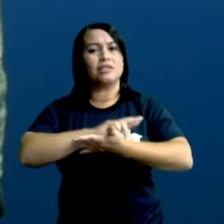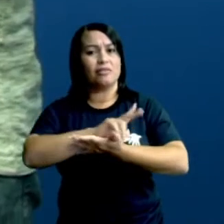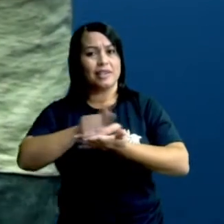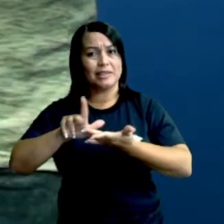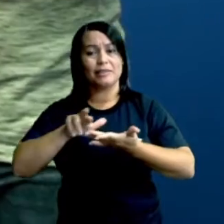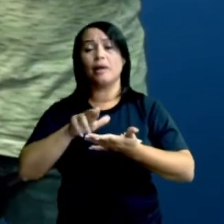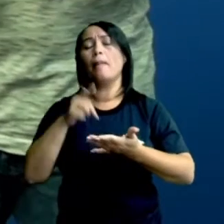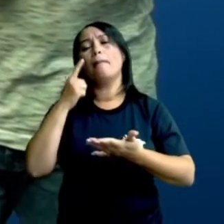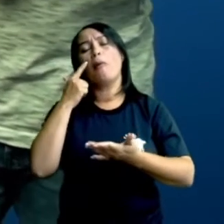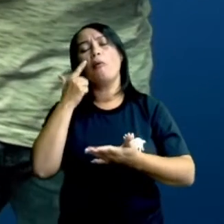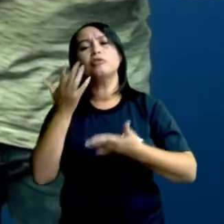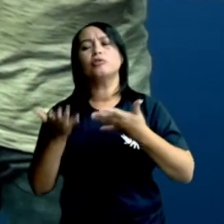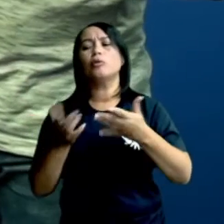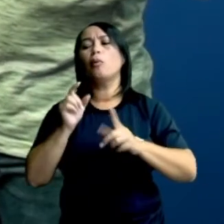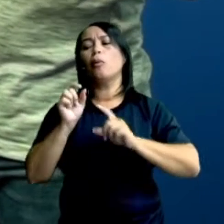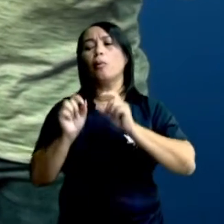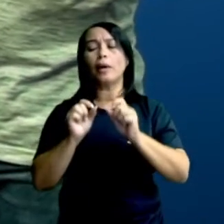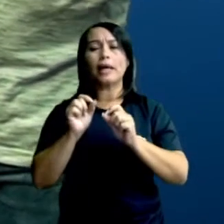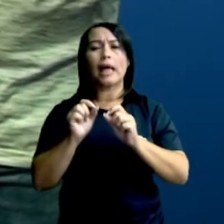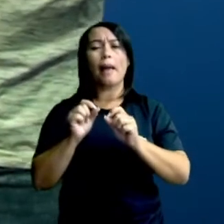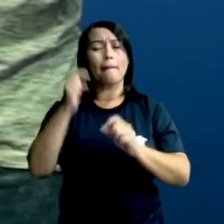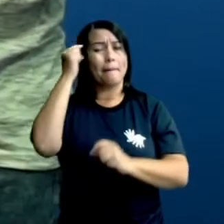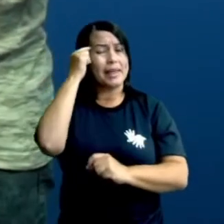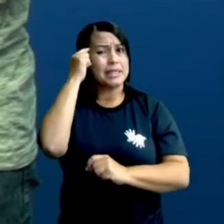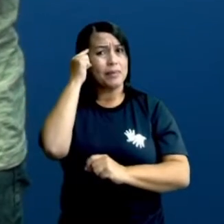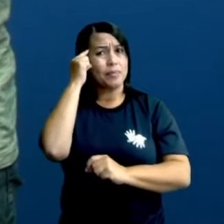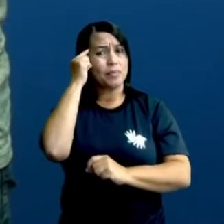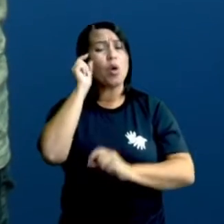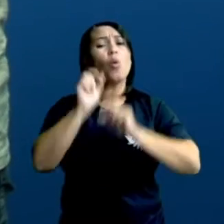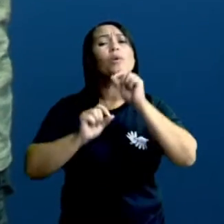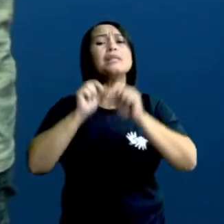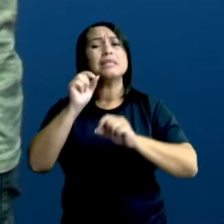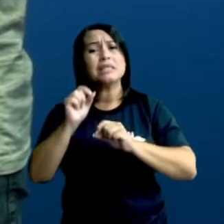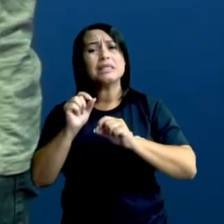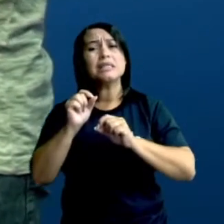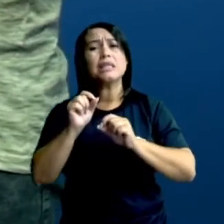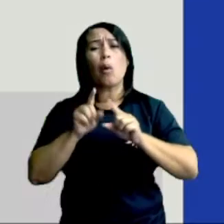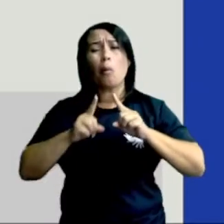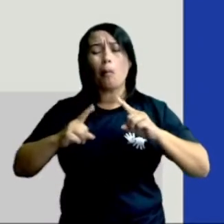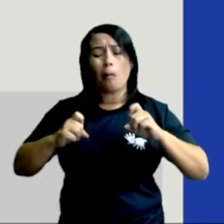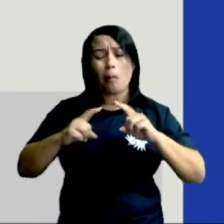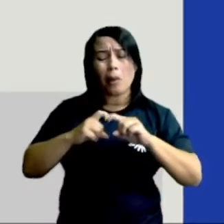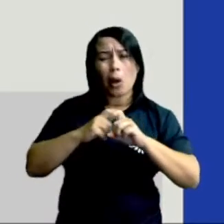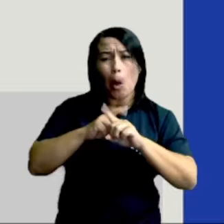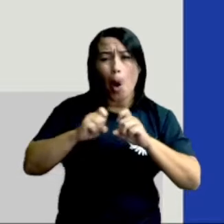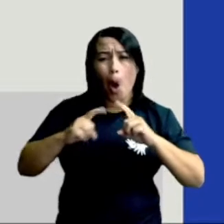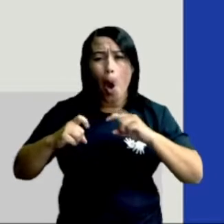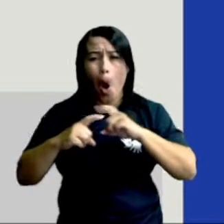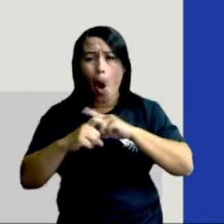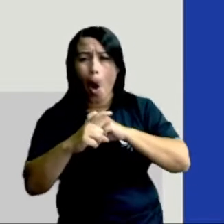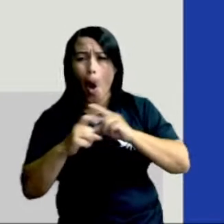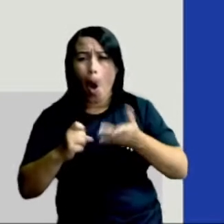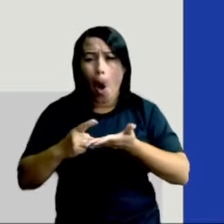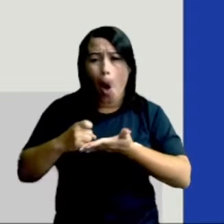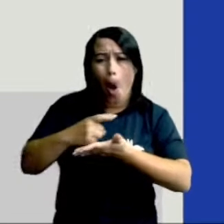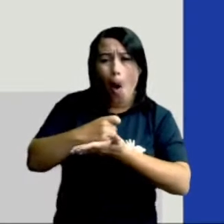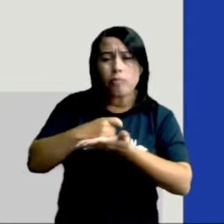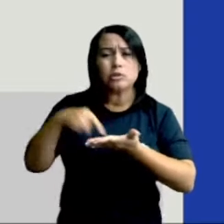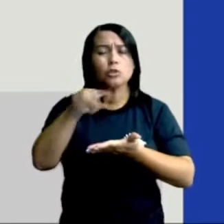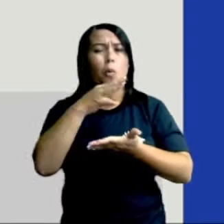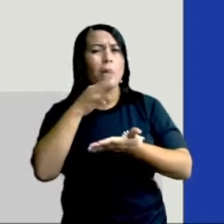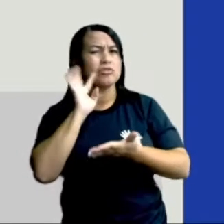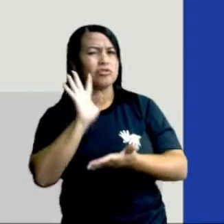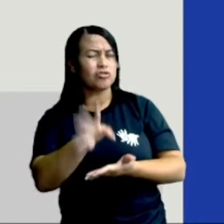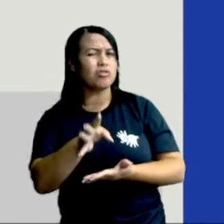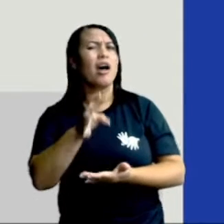protozoários. Bem, gente, então pensa só, o que são micróbios? Todo mundo já viu falar essa palavra